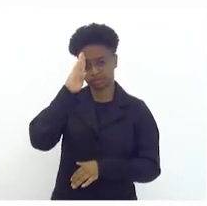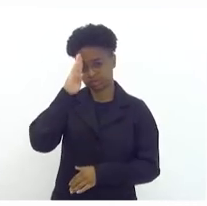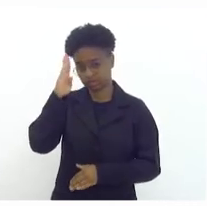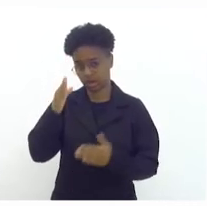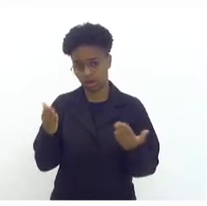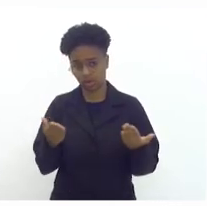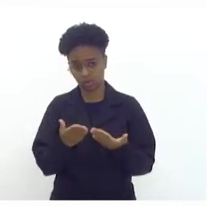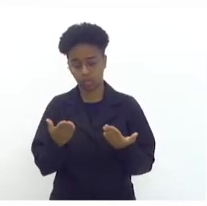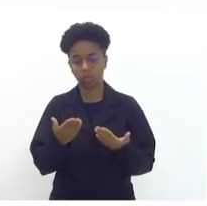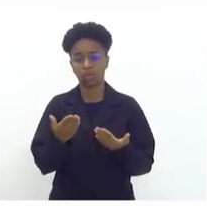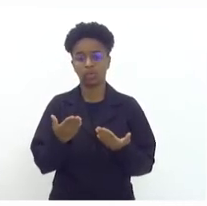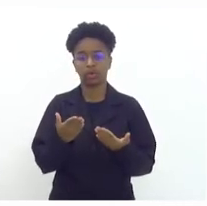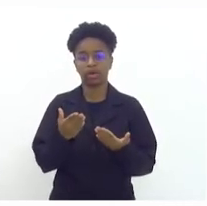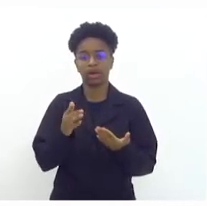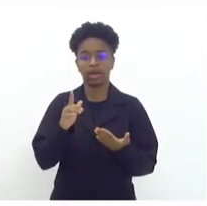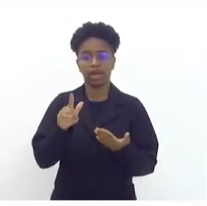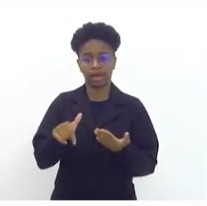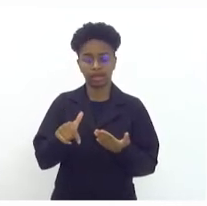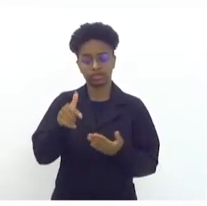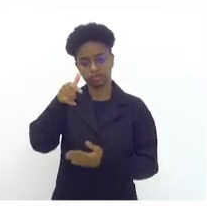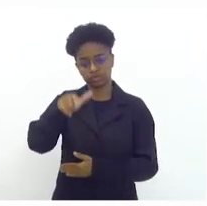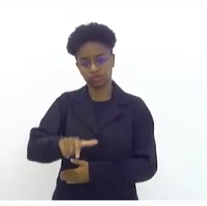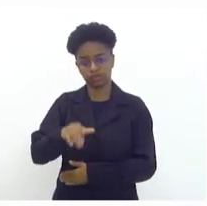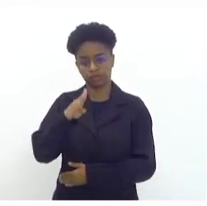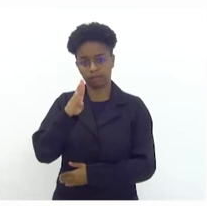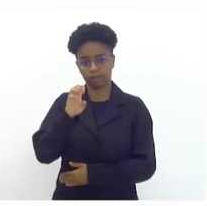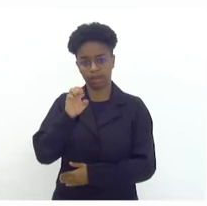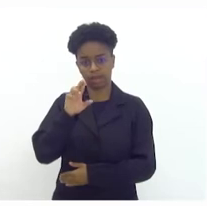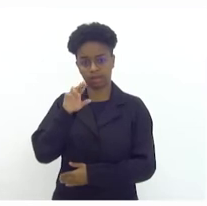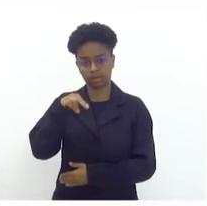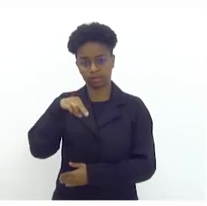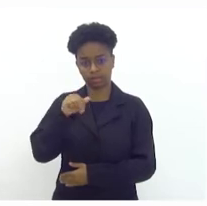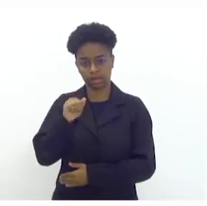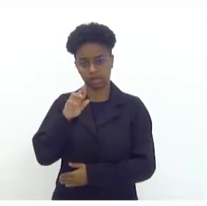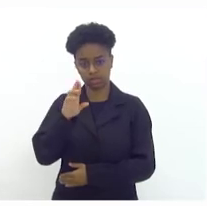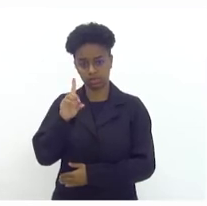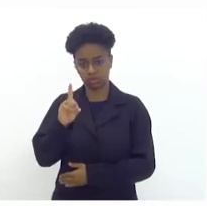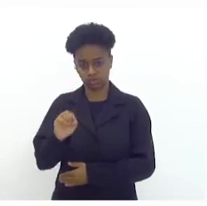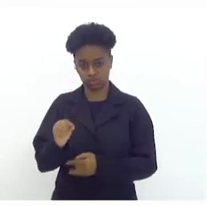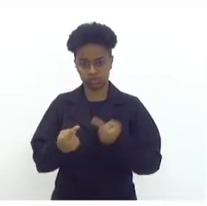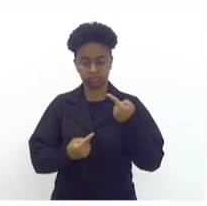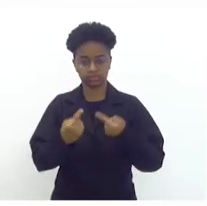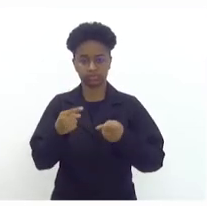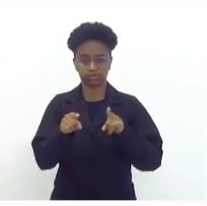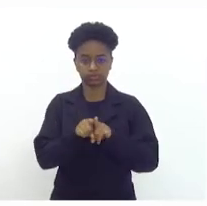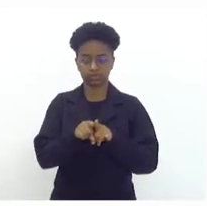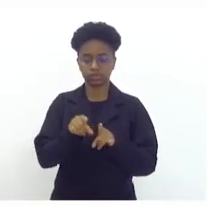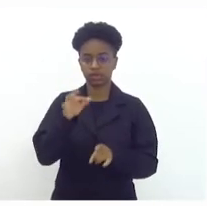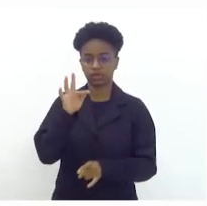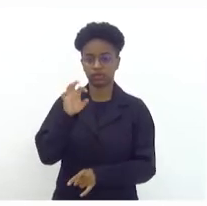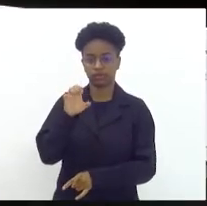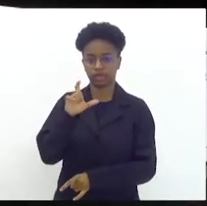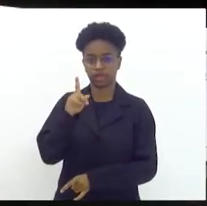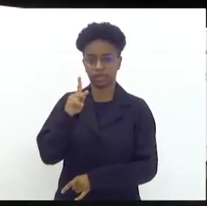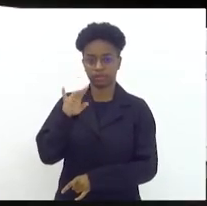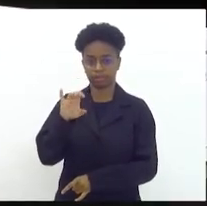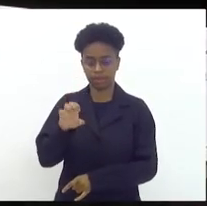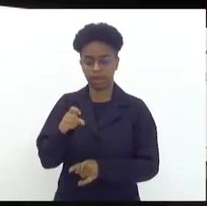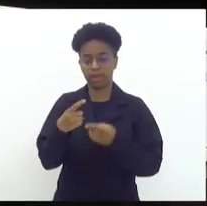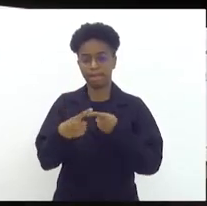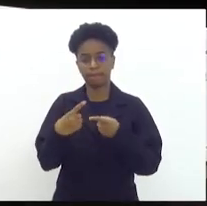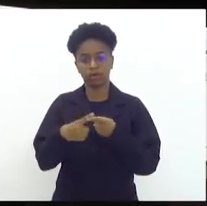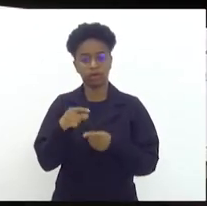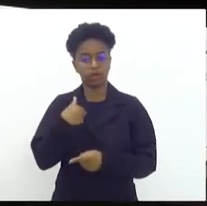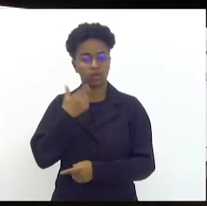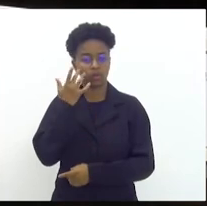trazer de volta aqui o Bernardo app né André e o Felipe salto porque acho que a gente